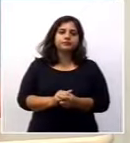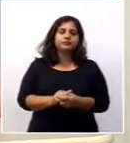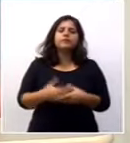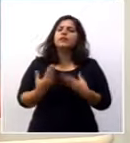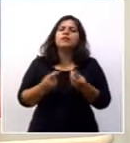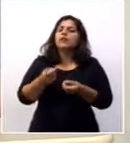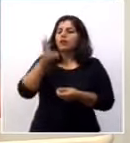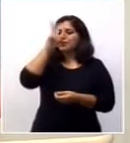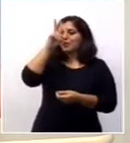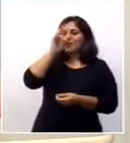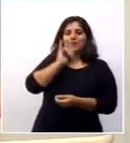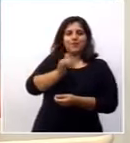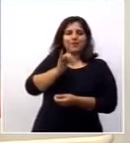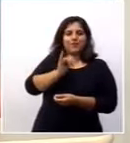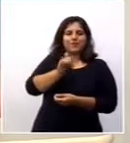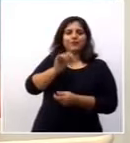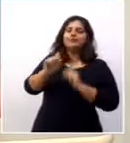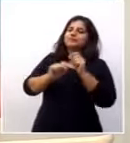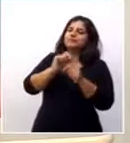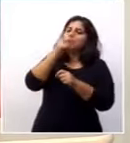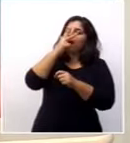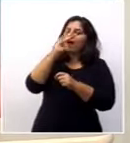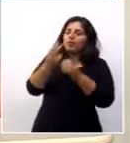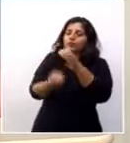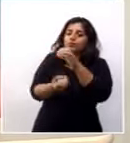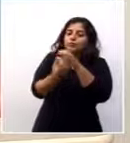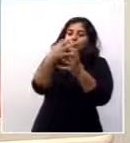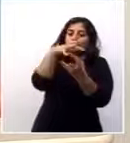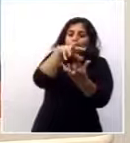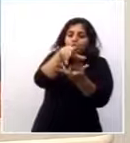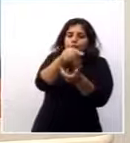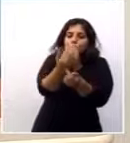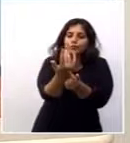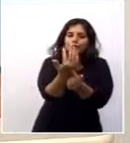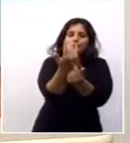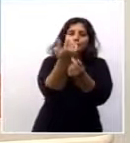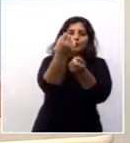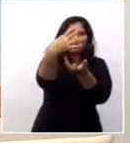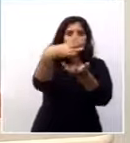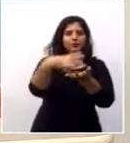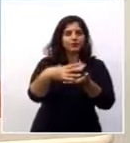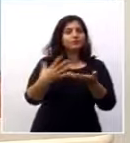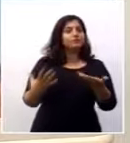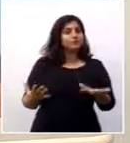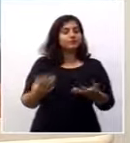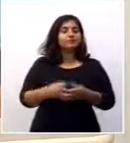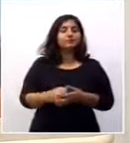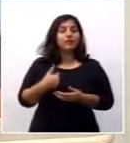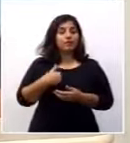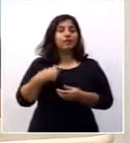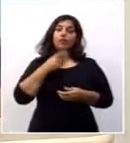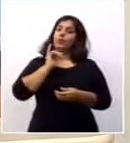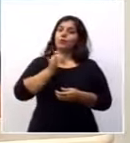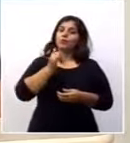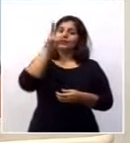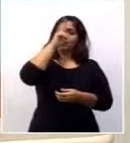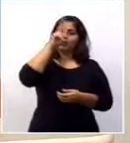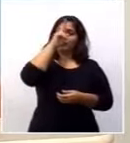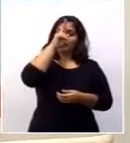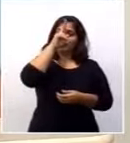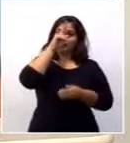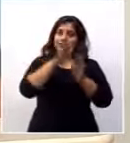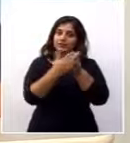Quem conta uma história, acende uma luz no mundo, de Alexandre Camilo. Então agora eu vou estar contando a